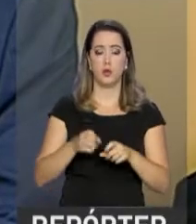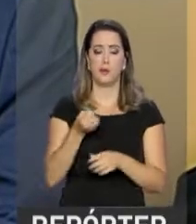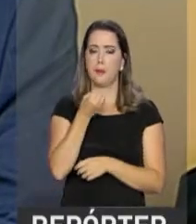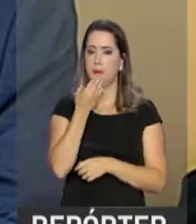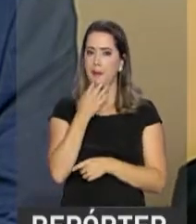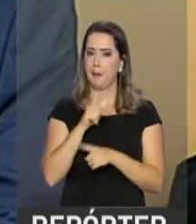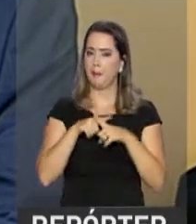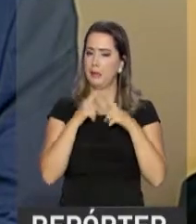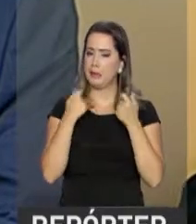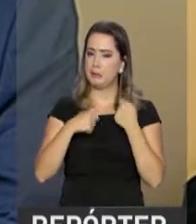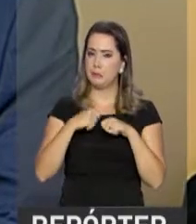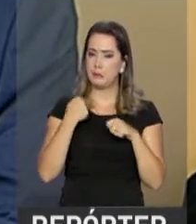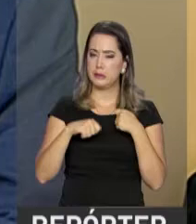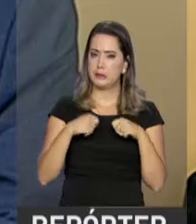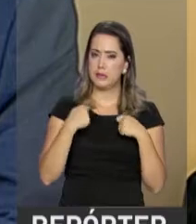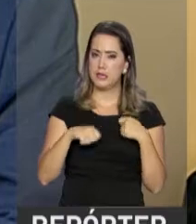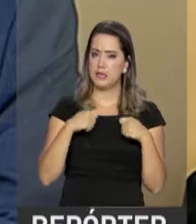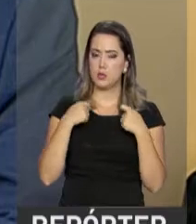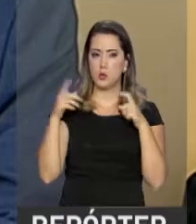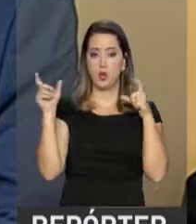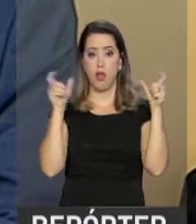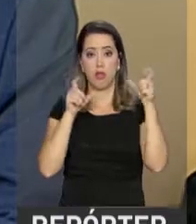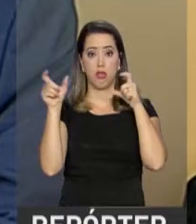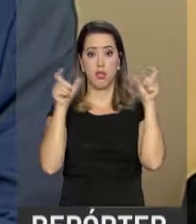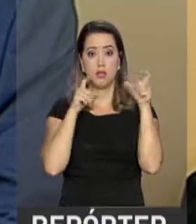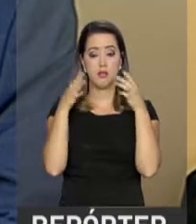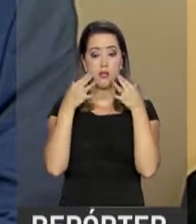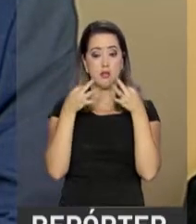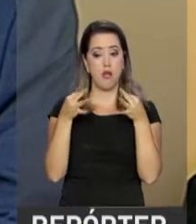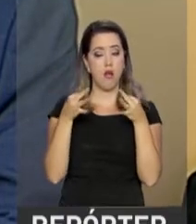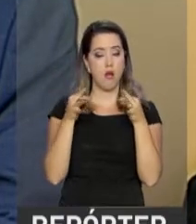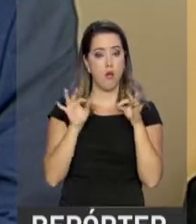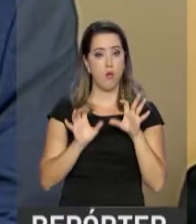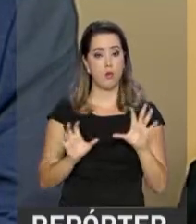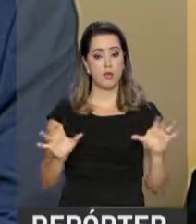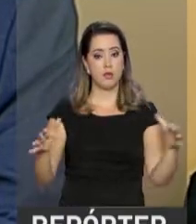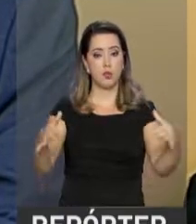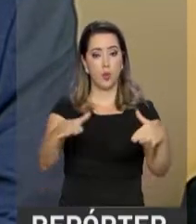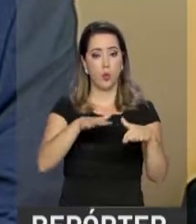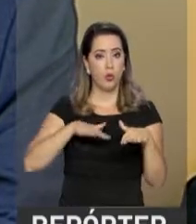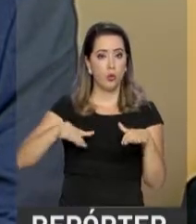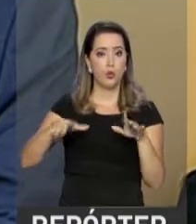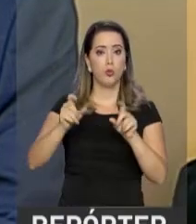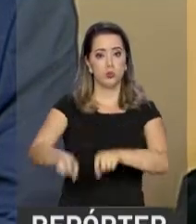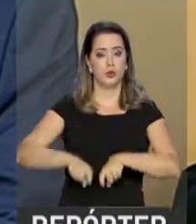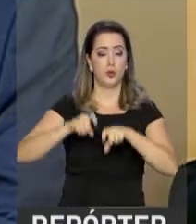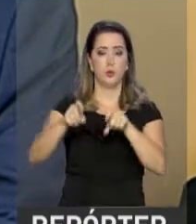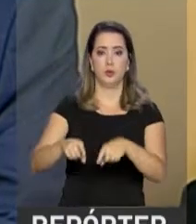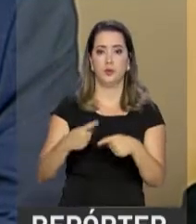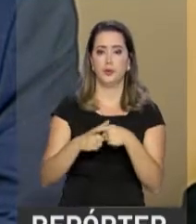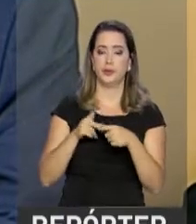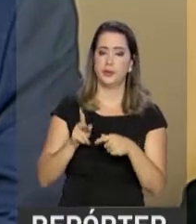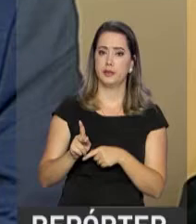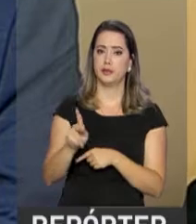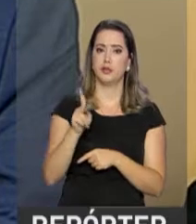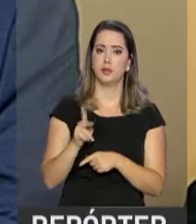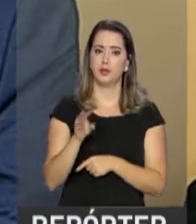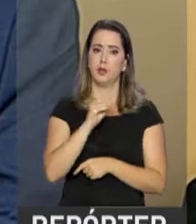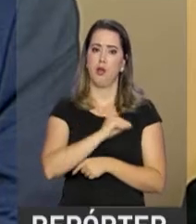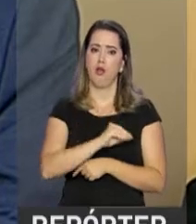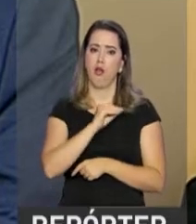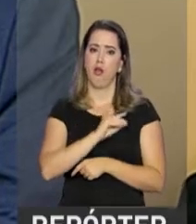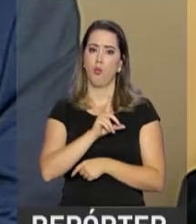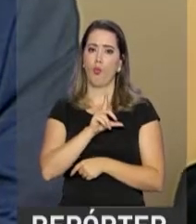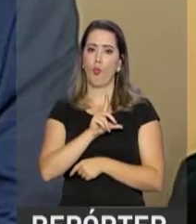mas tem que ficar sobre é olhar estreito porque cada vez mais a renda do